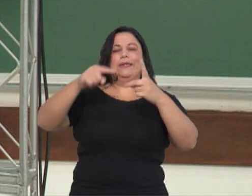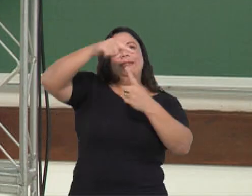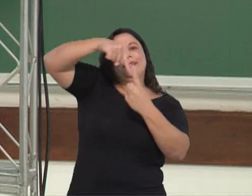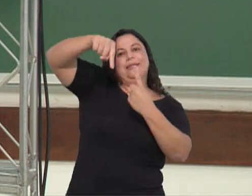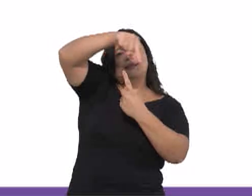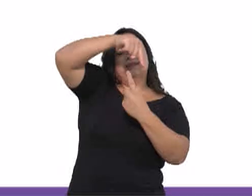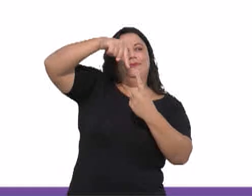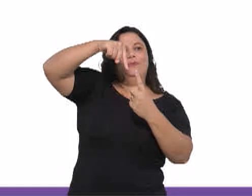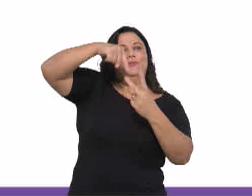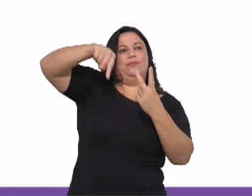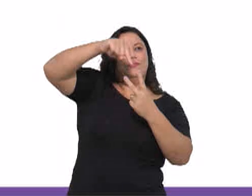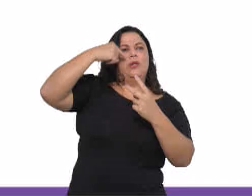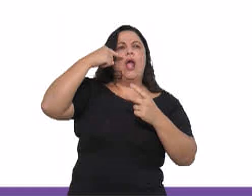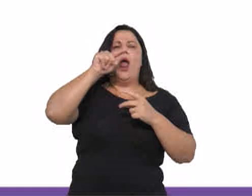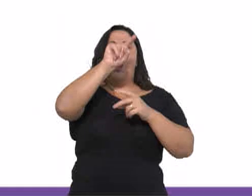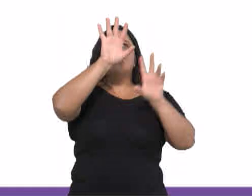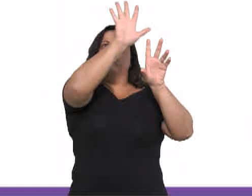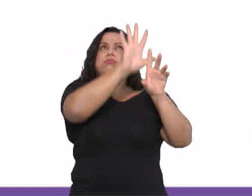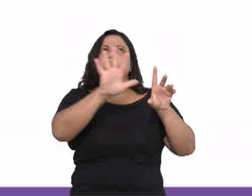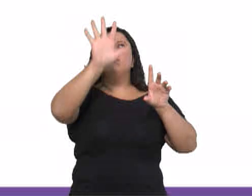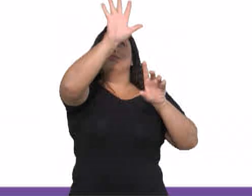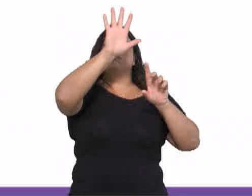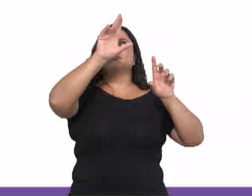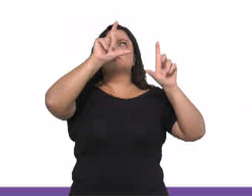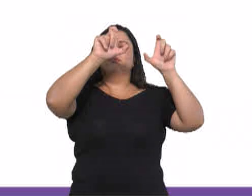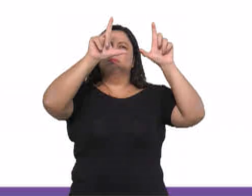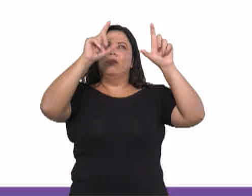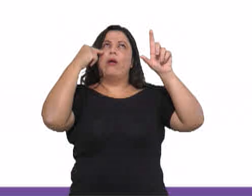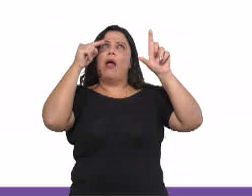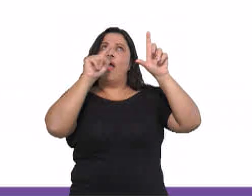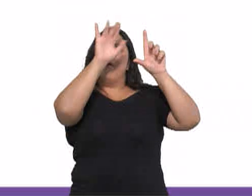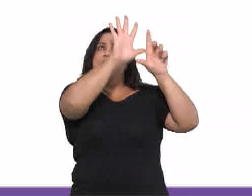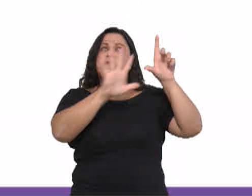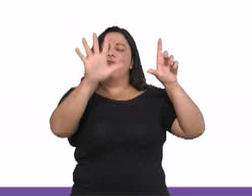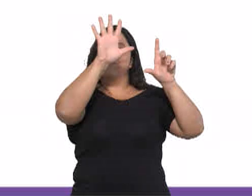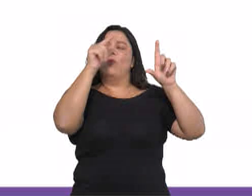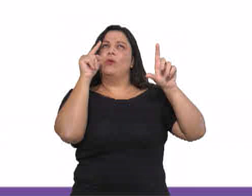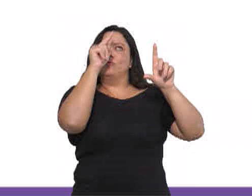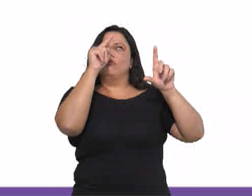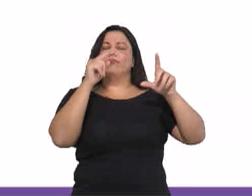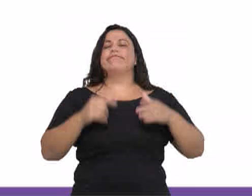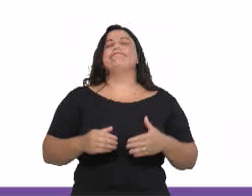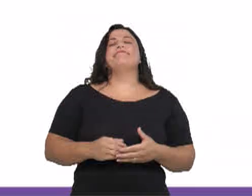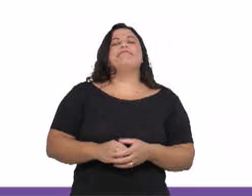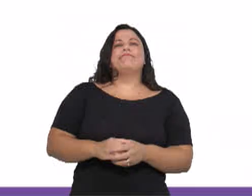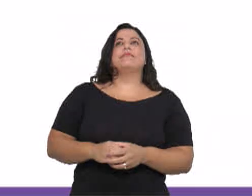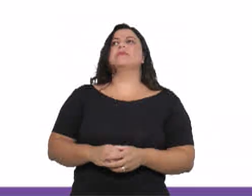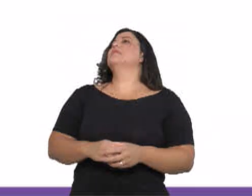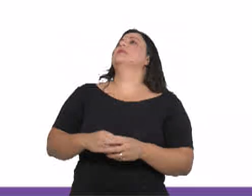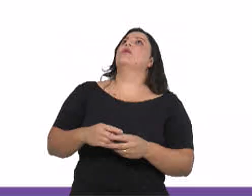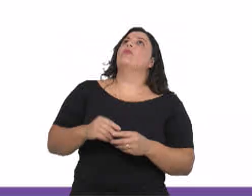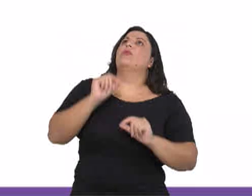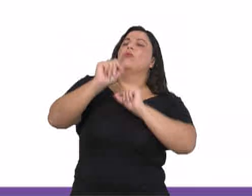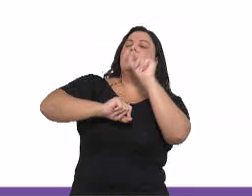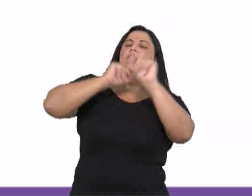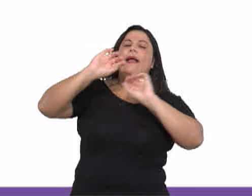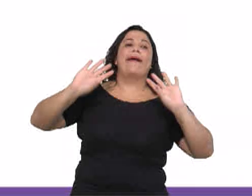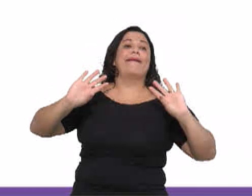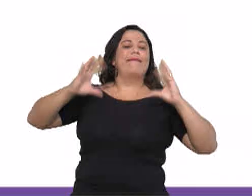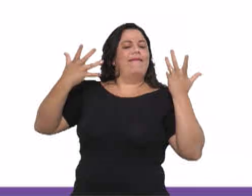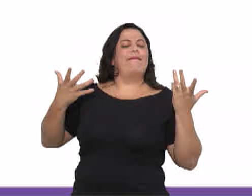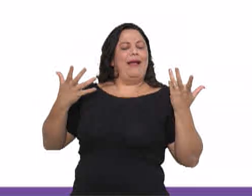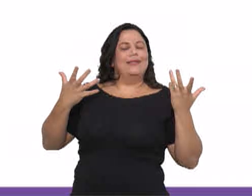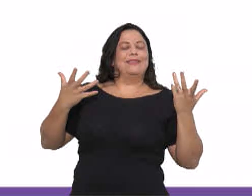imagem bonita, com vários elementos da festa junina. Então, é comum nas festas juninas a roupa típica do caipira,